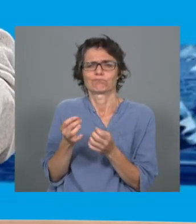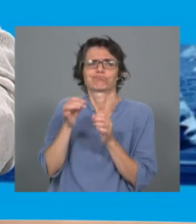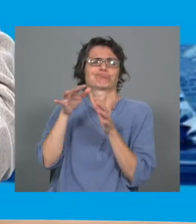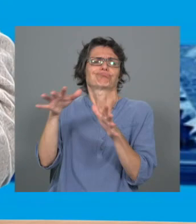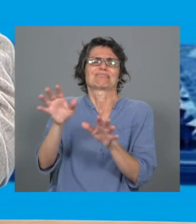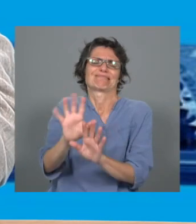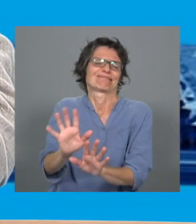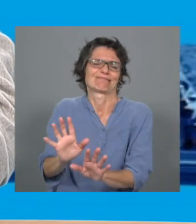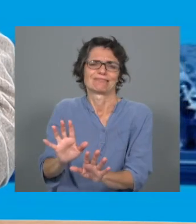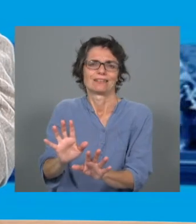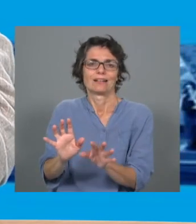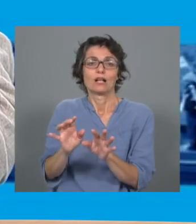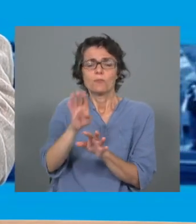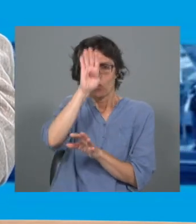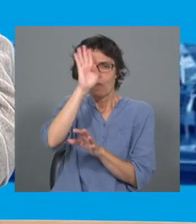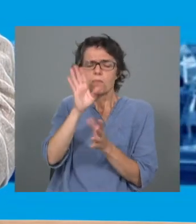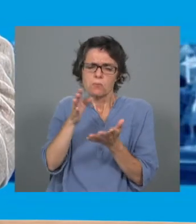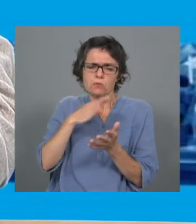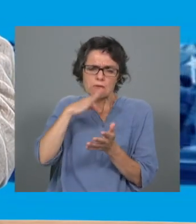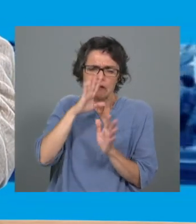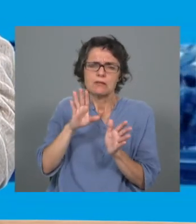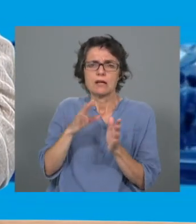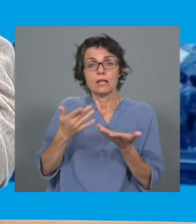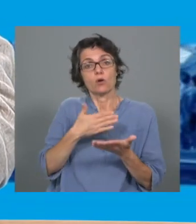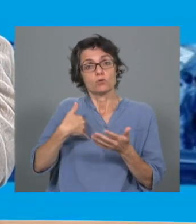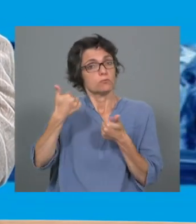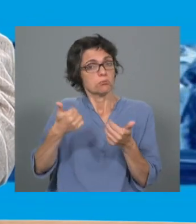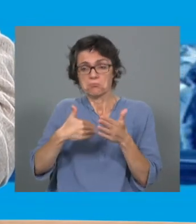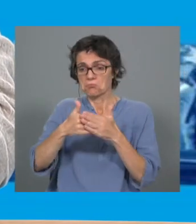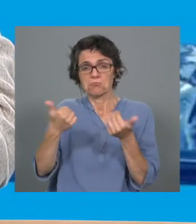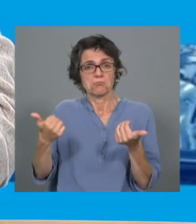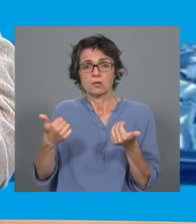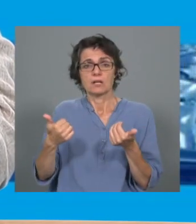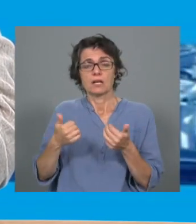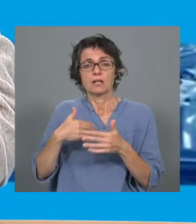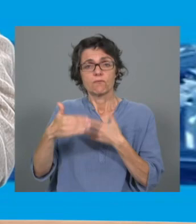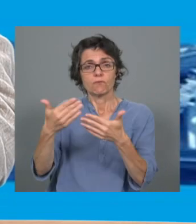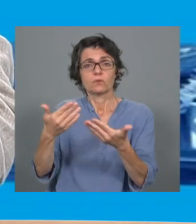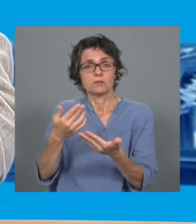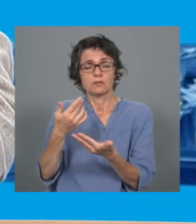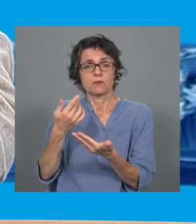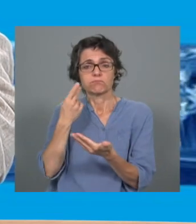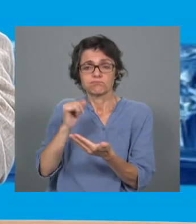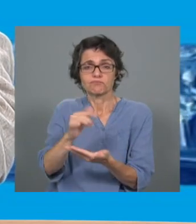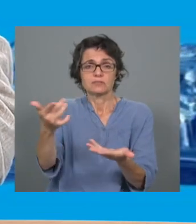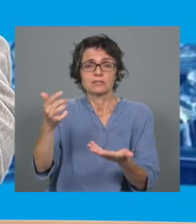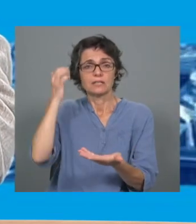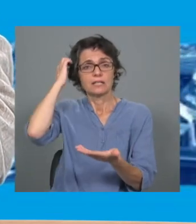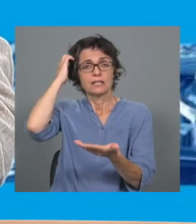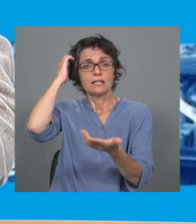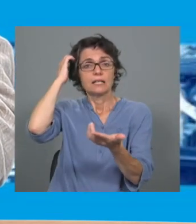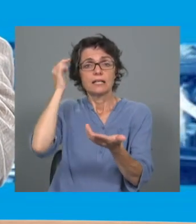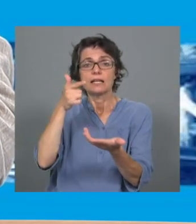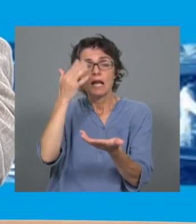acessórios, porque efetivamente o Papa está internado, felizmente já teve alta, vai voltar à sua missão, e eu penso que ele quer que as pessoas estejam concentradas em tudo o resto, nas